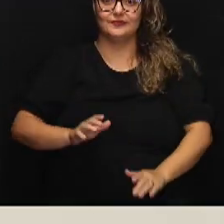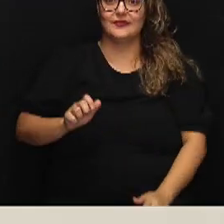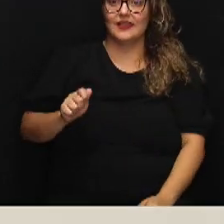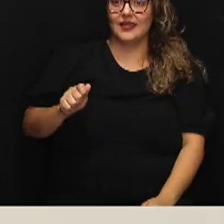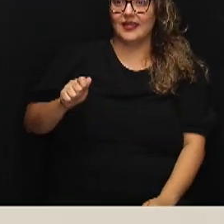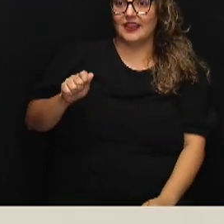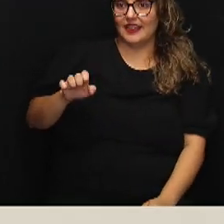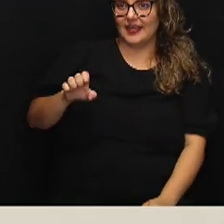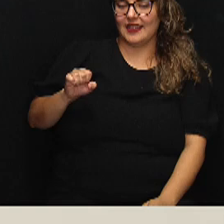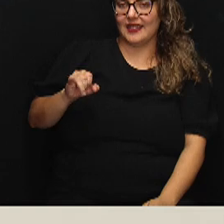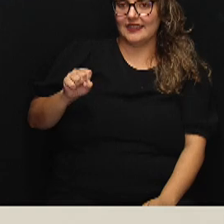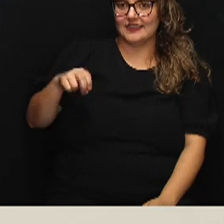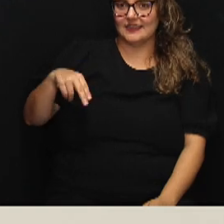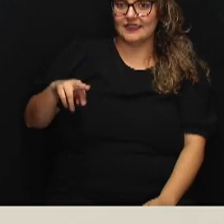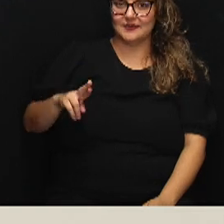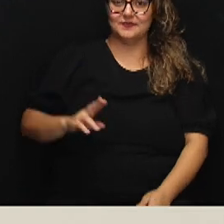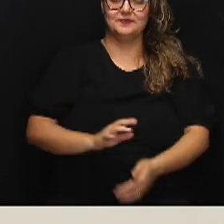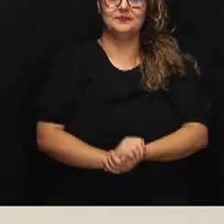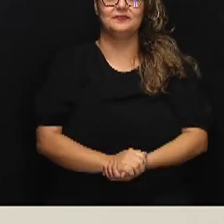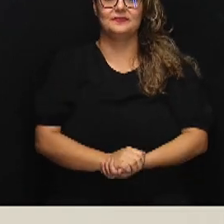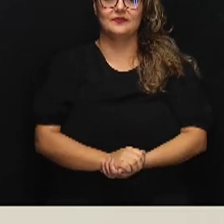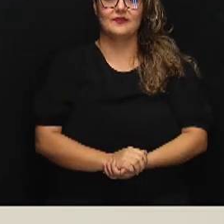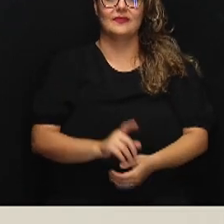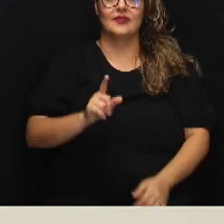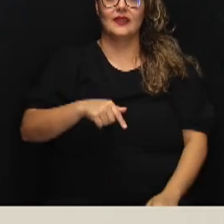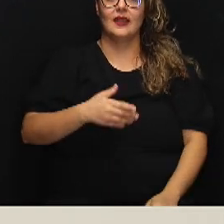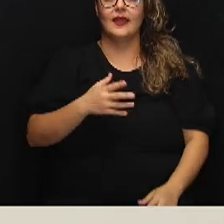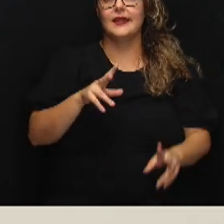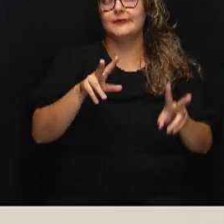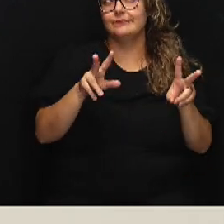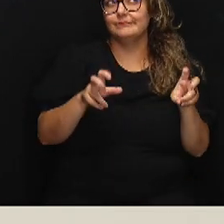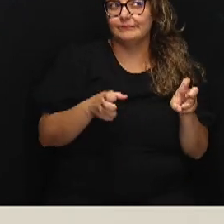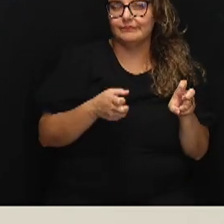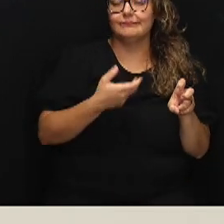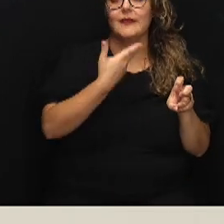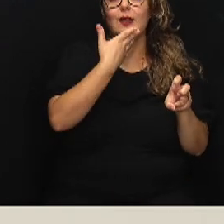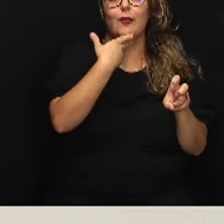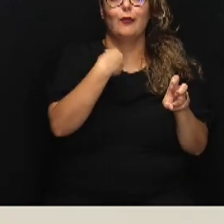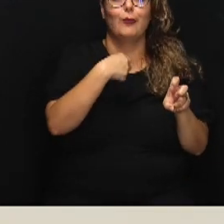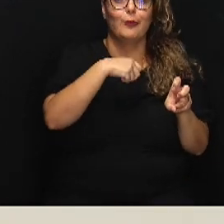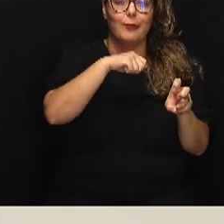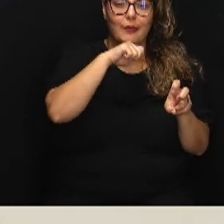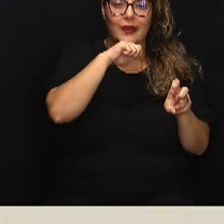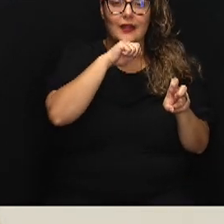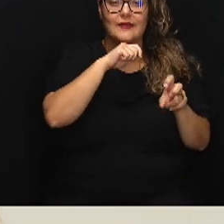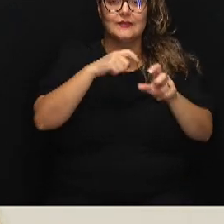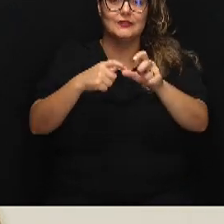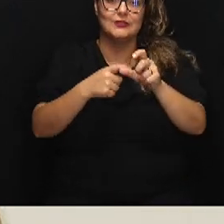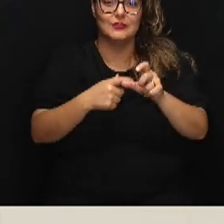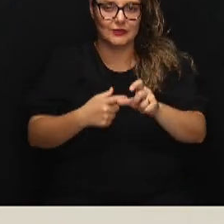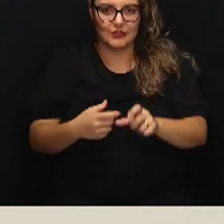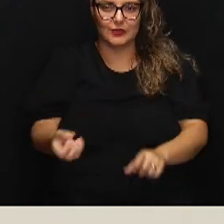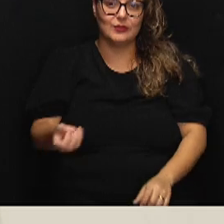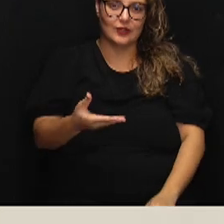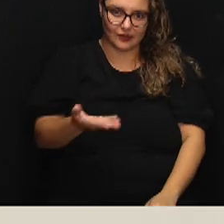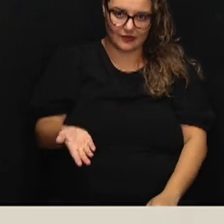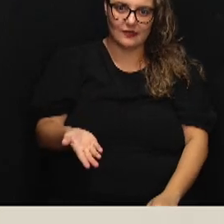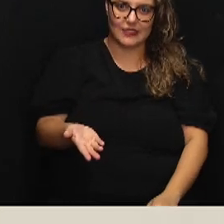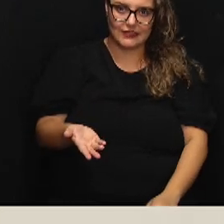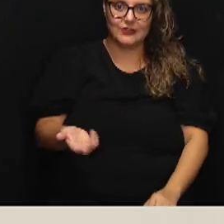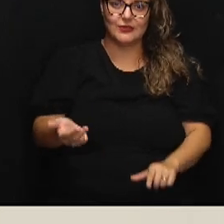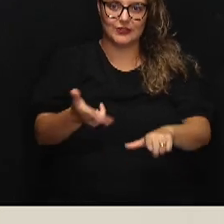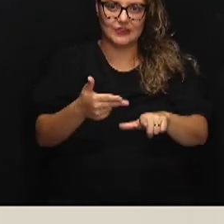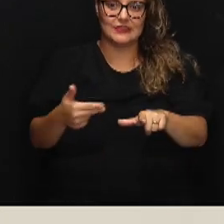Ele é considerado o pai da graphic novel, né, do